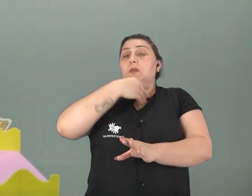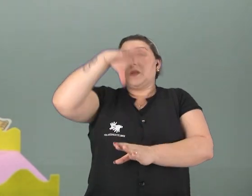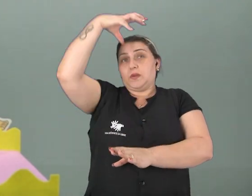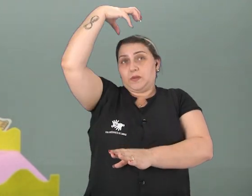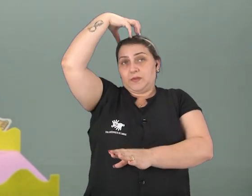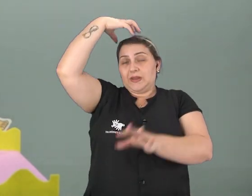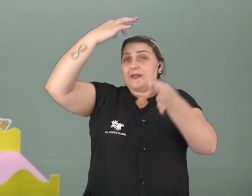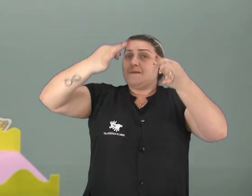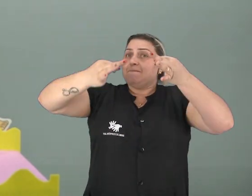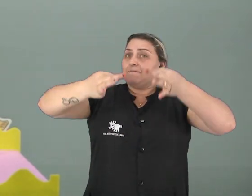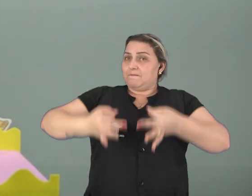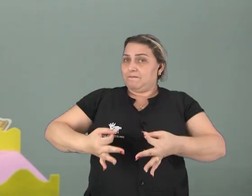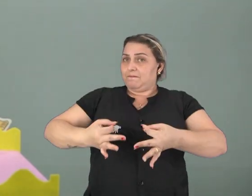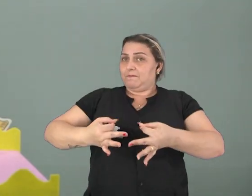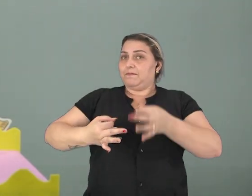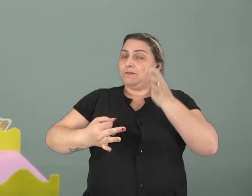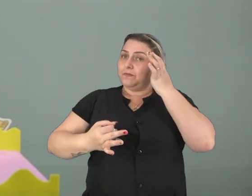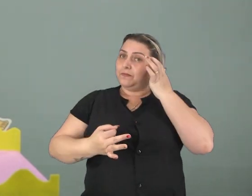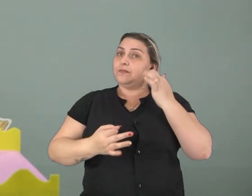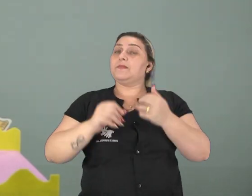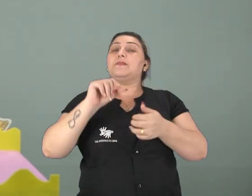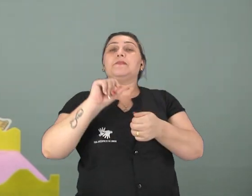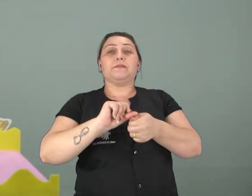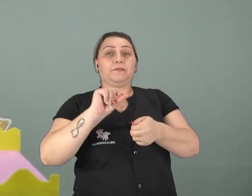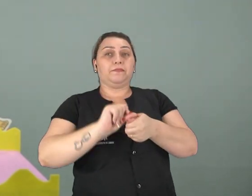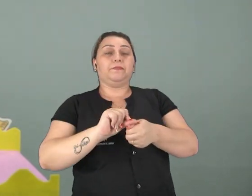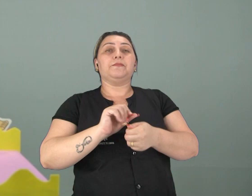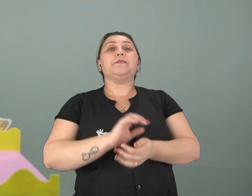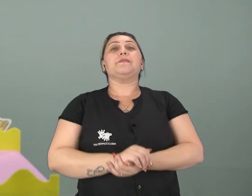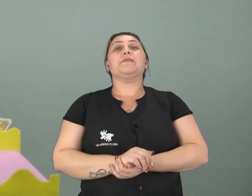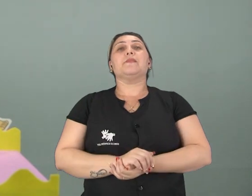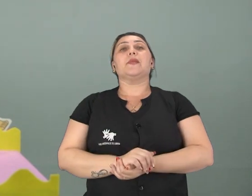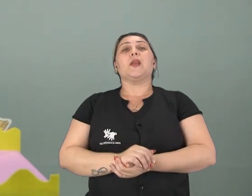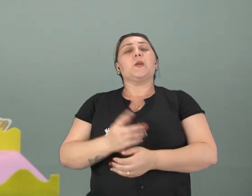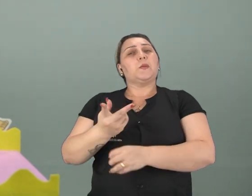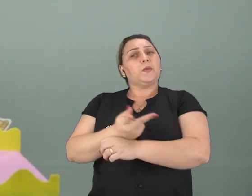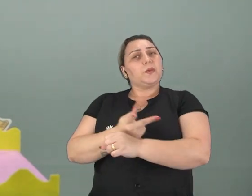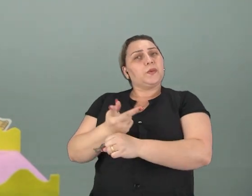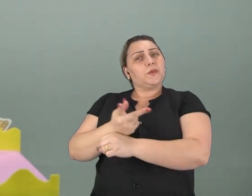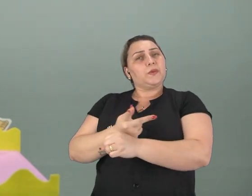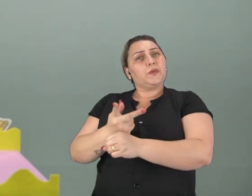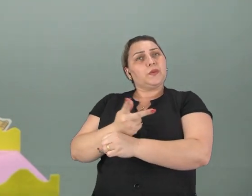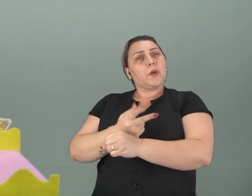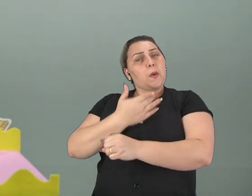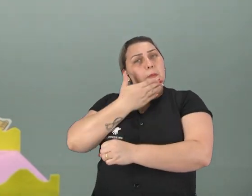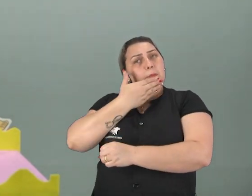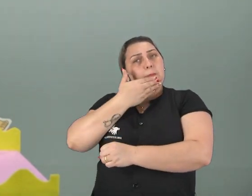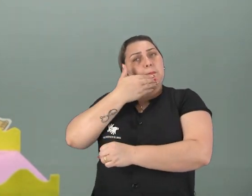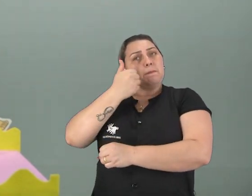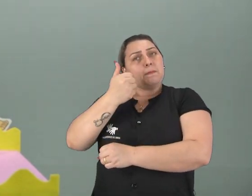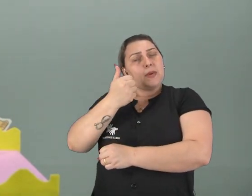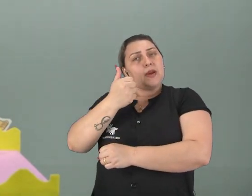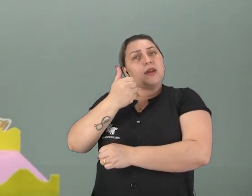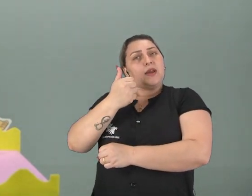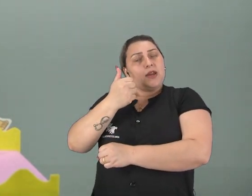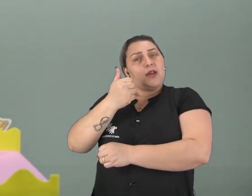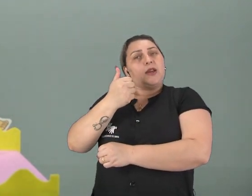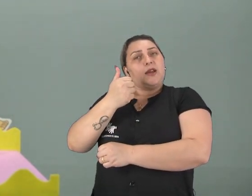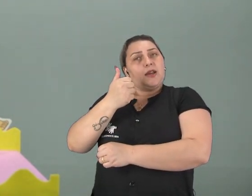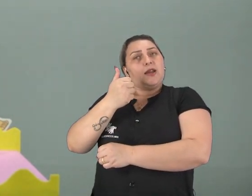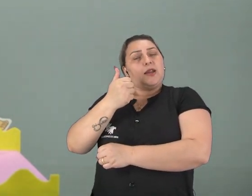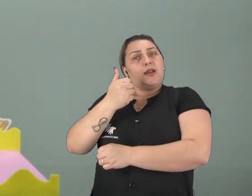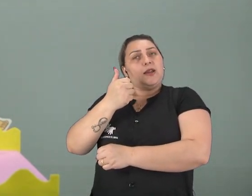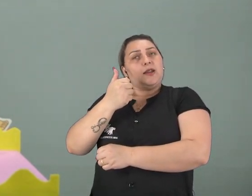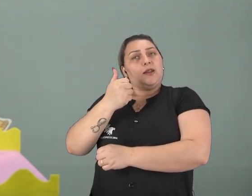vai sair certinha. E foi isso que ele fez. Procurou o melhor escultor que tinha